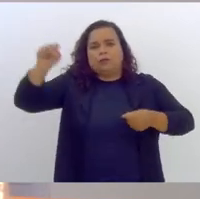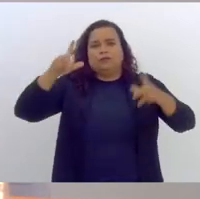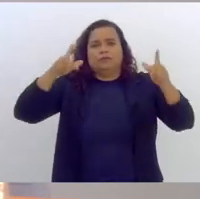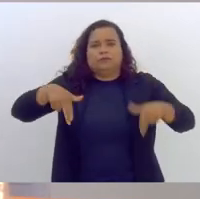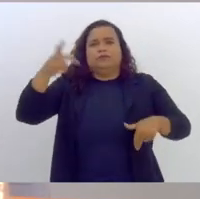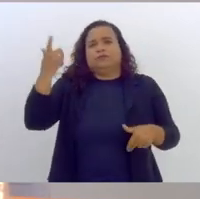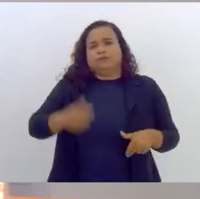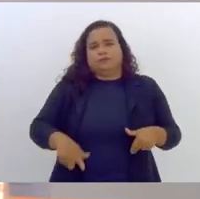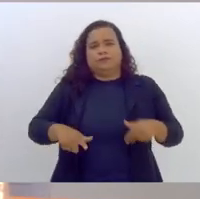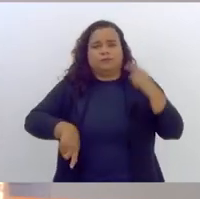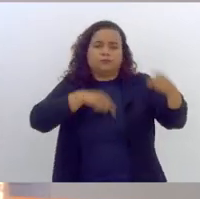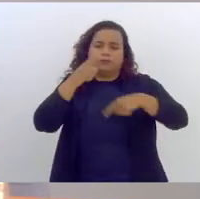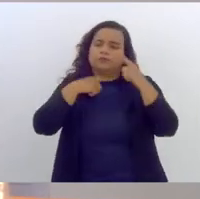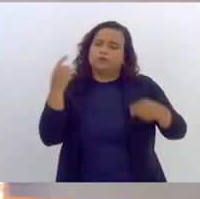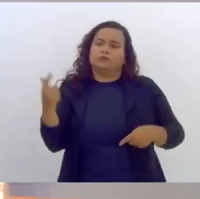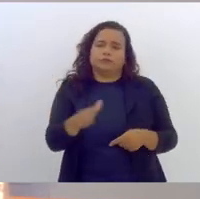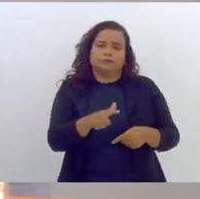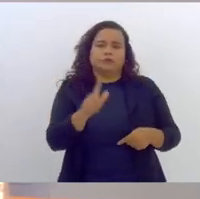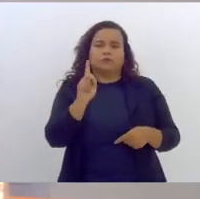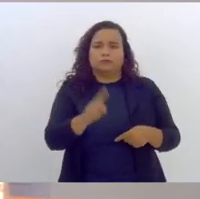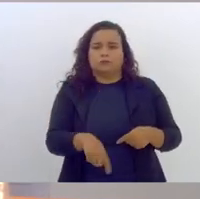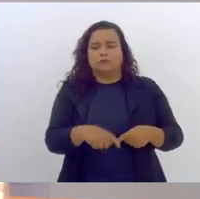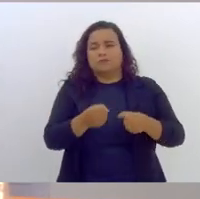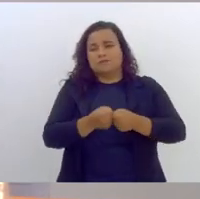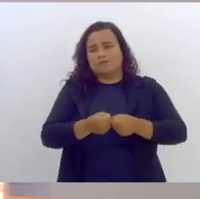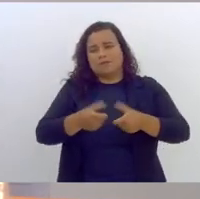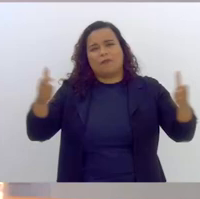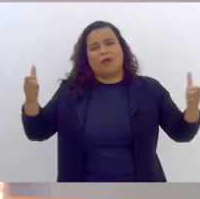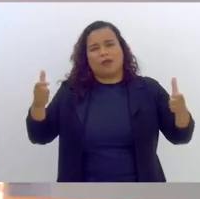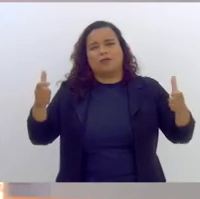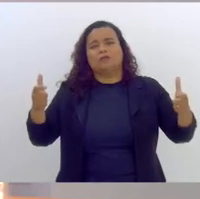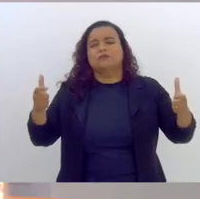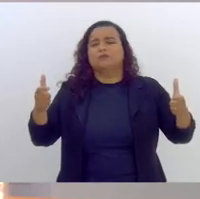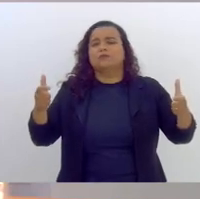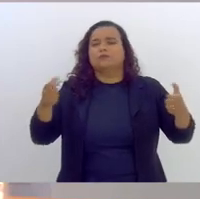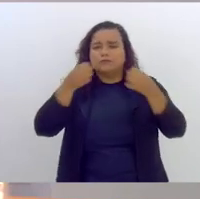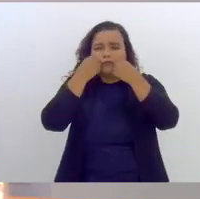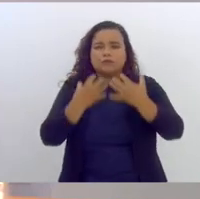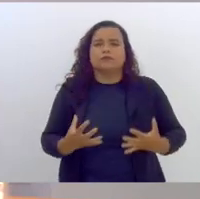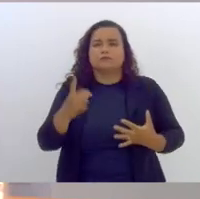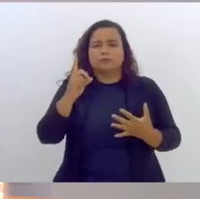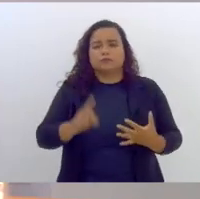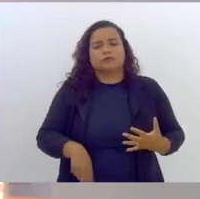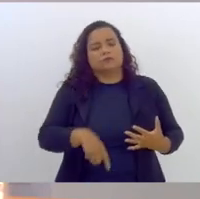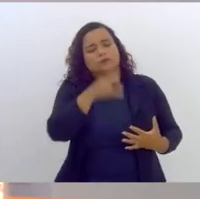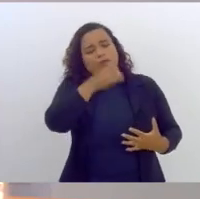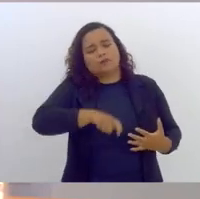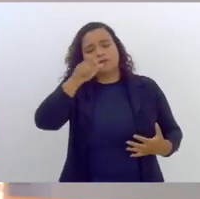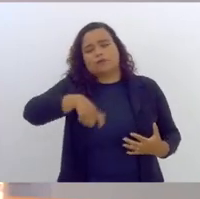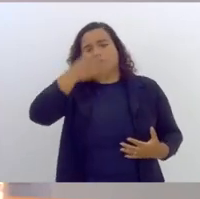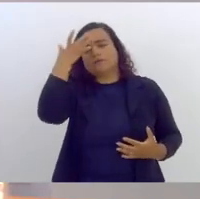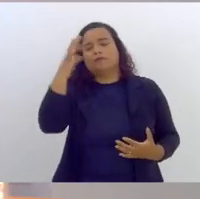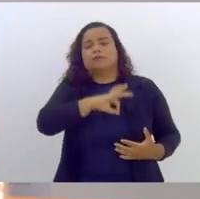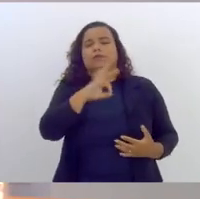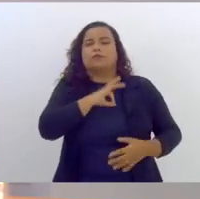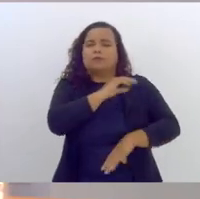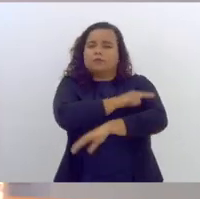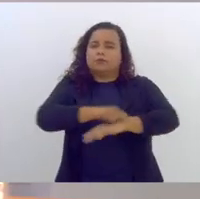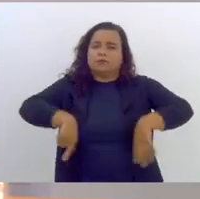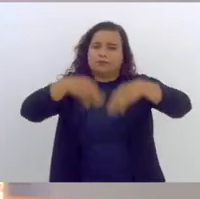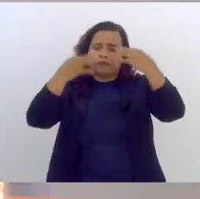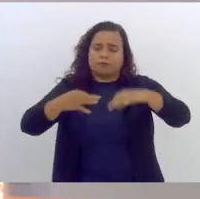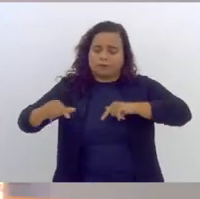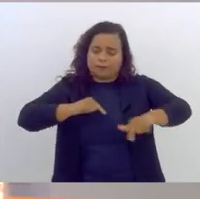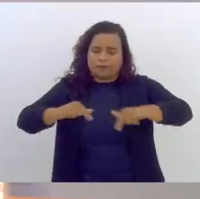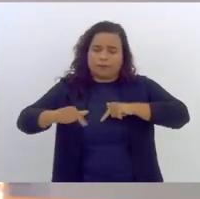Sem dúvida alguma o maior bem da polícia é o seu pessoal é o policial que trabalha de um torna mente